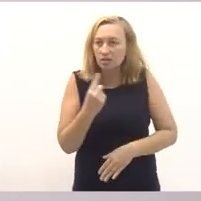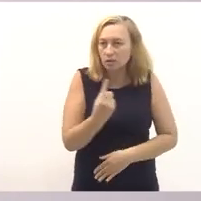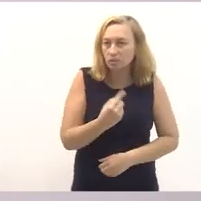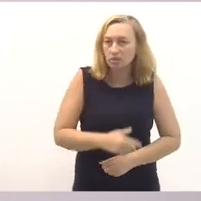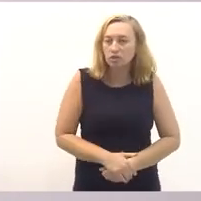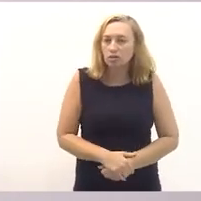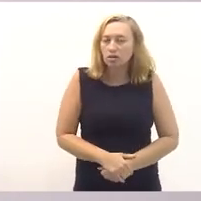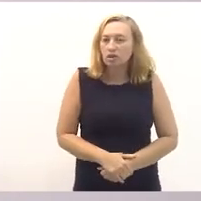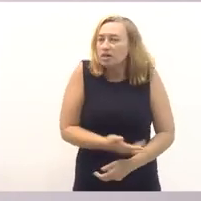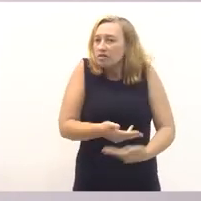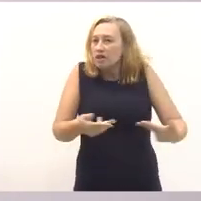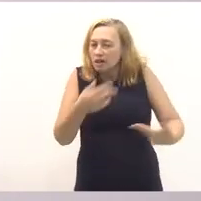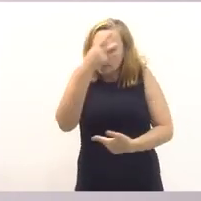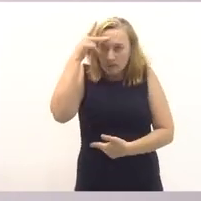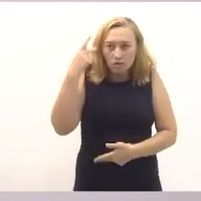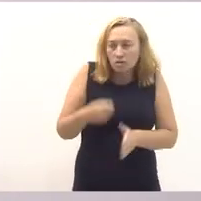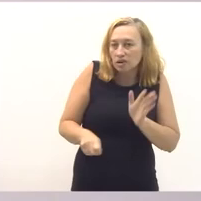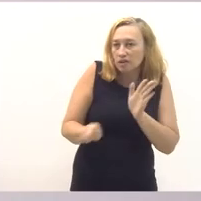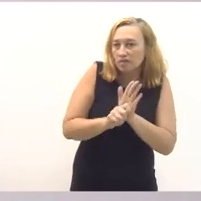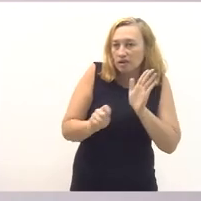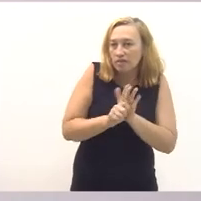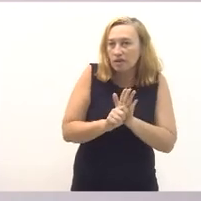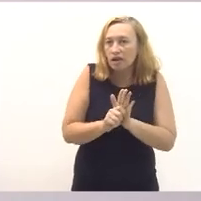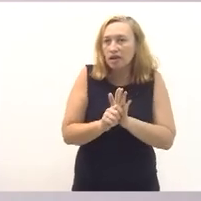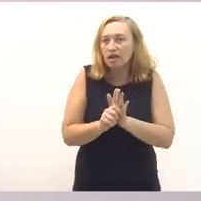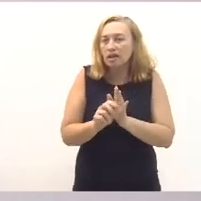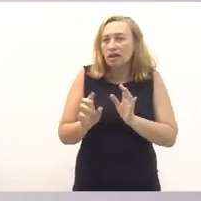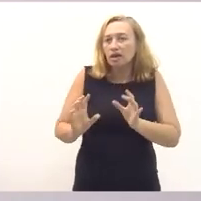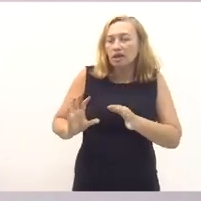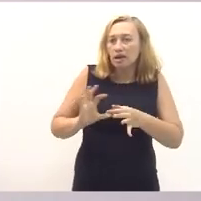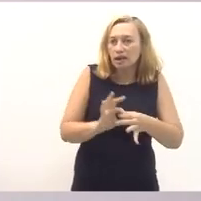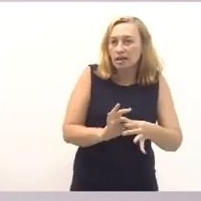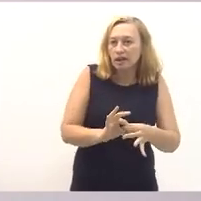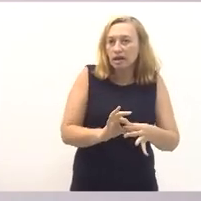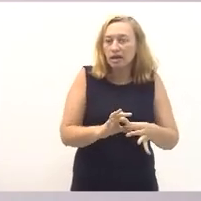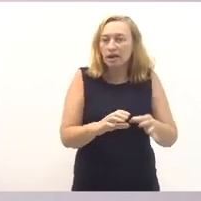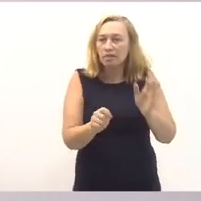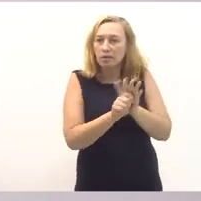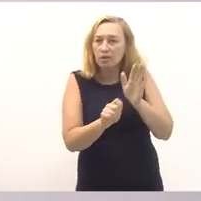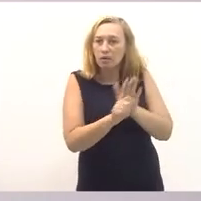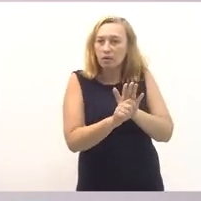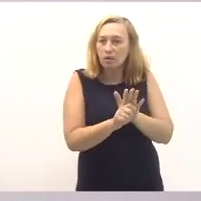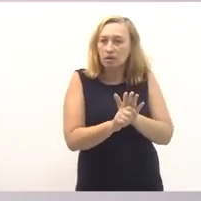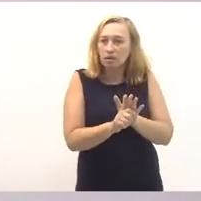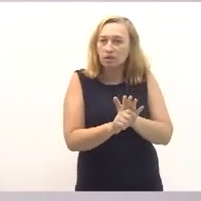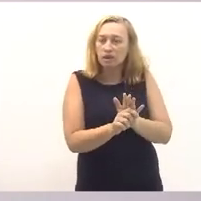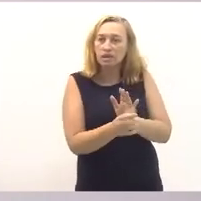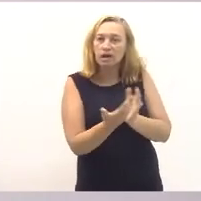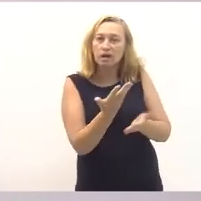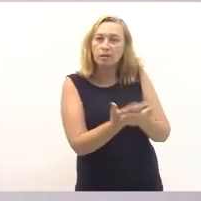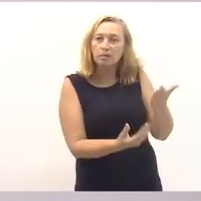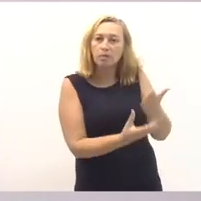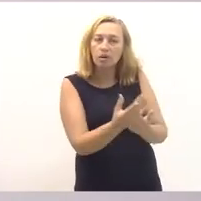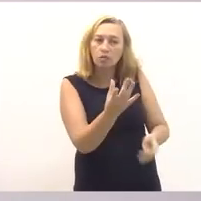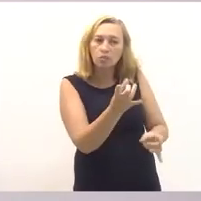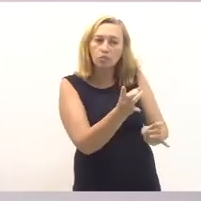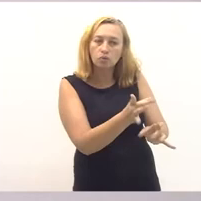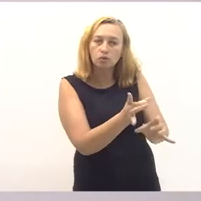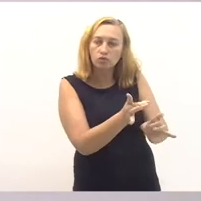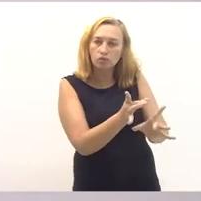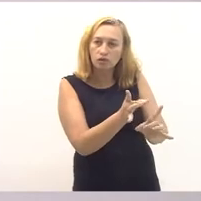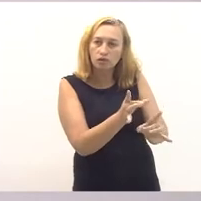gente muita gente na favela apenas associar maconha ou pensado no qual está na mão do Varejista e não